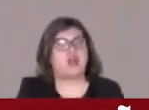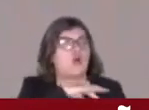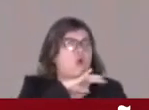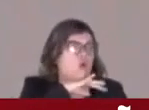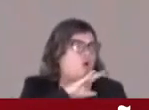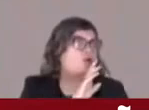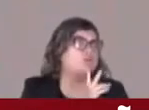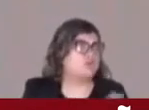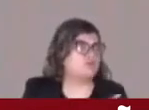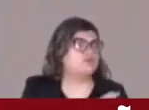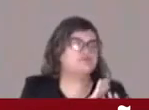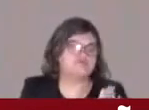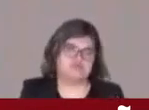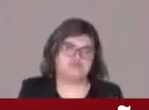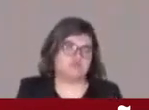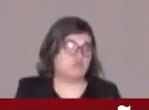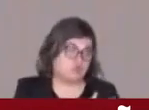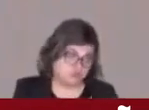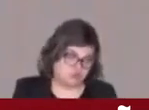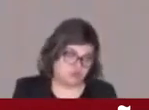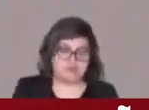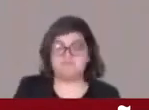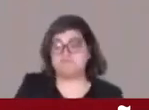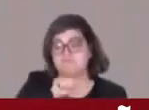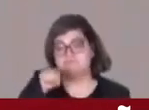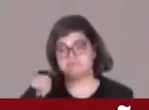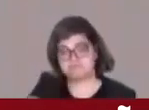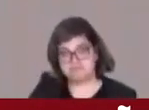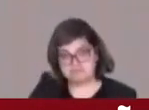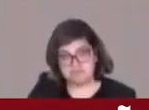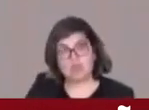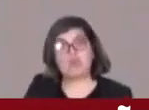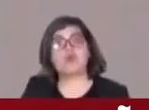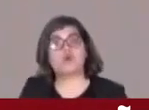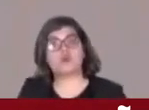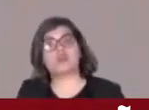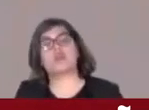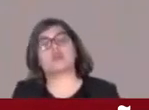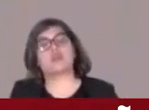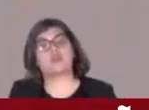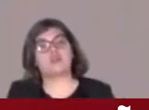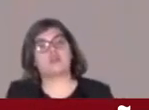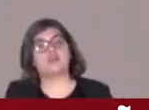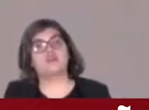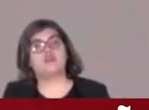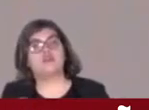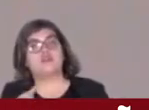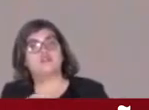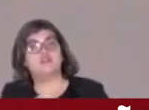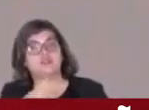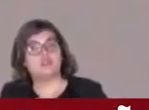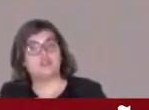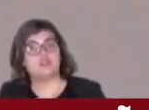outro. Isso é uma coisa. A outra coisa é você ter